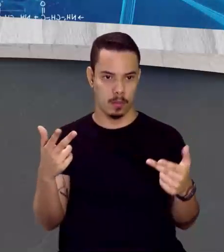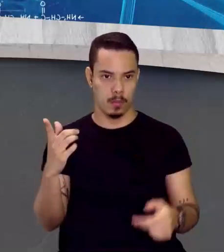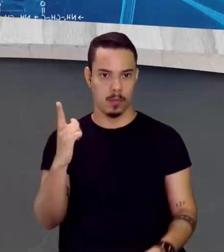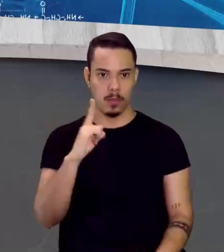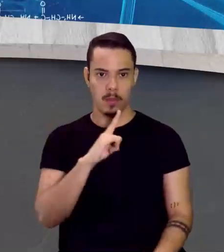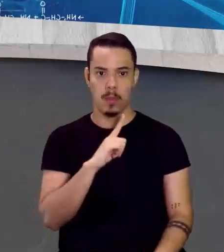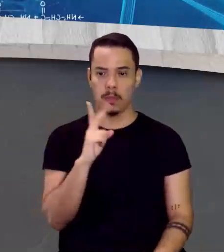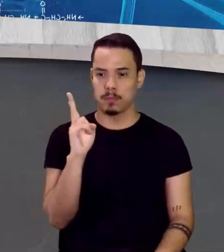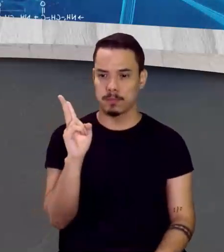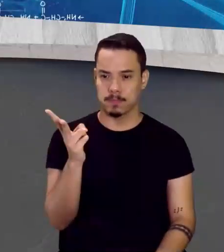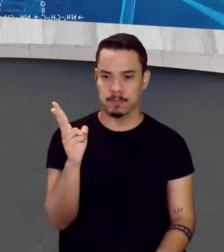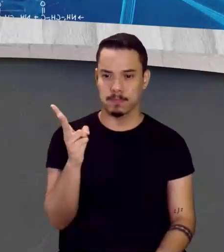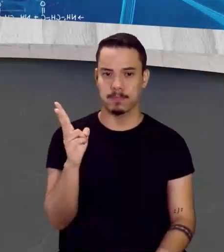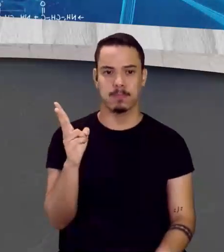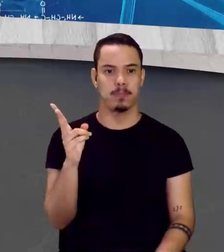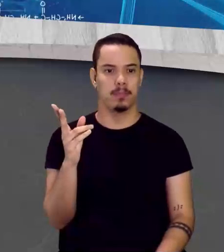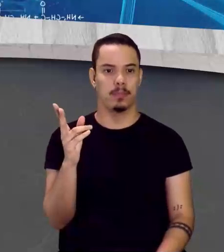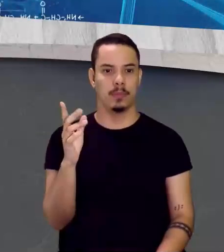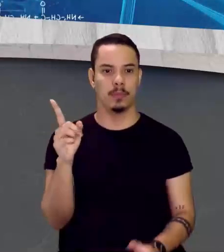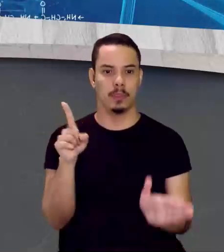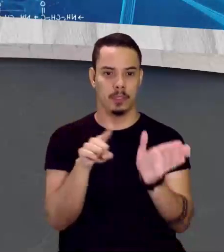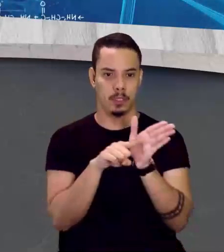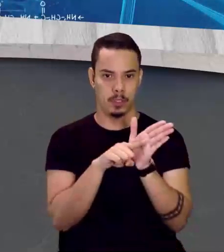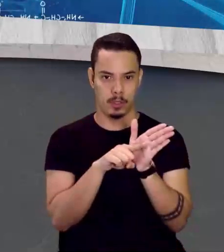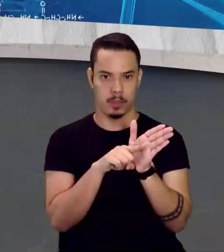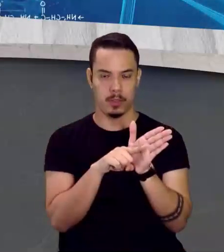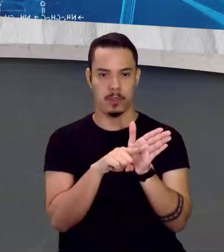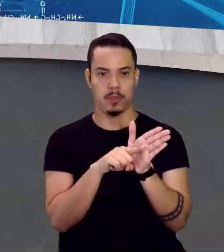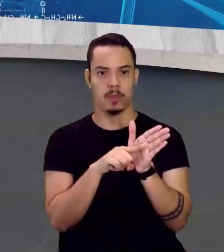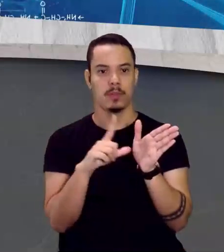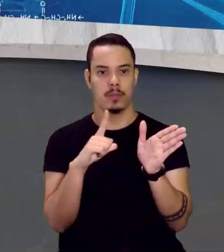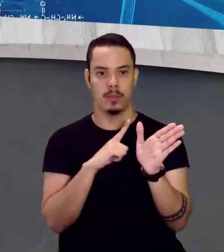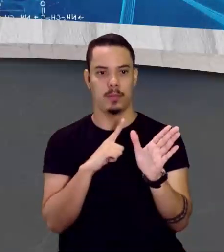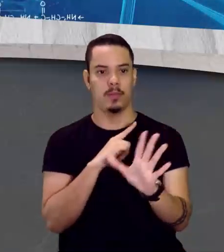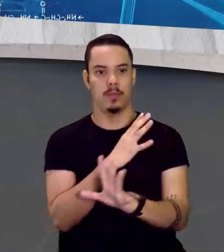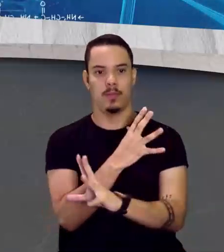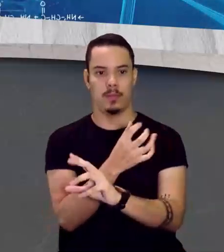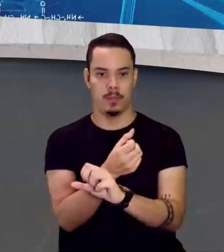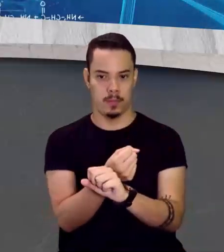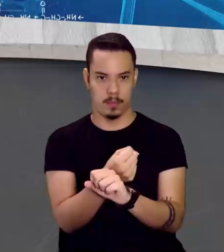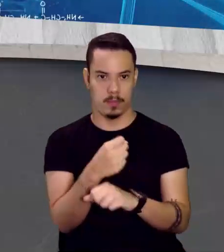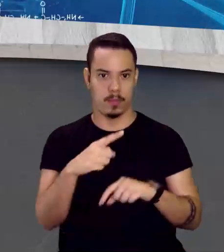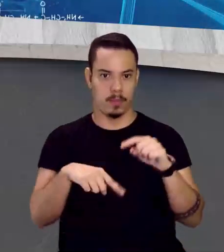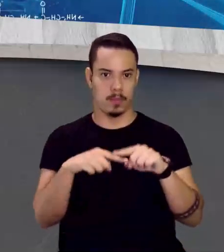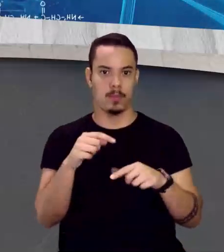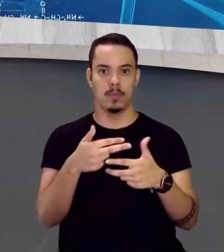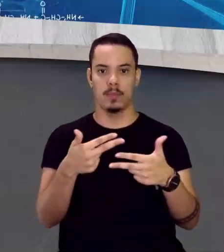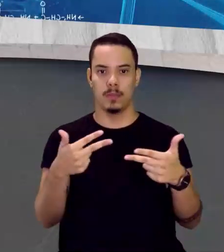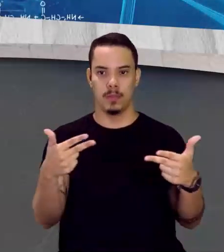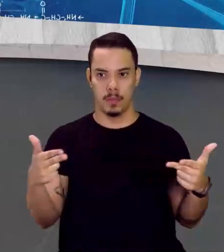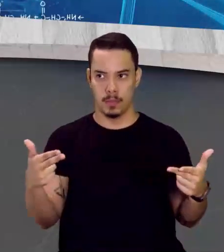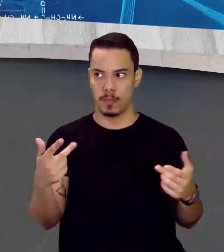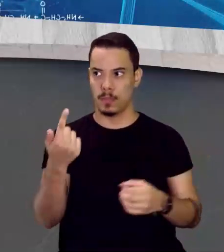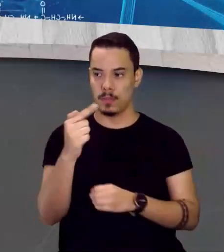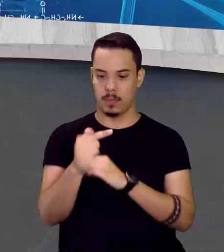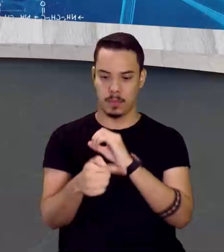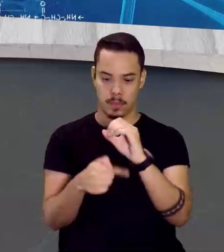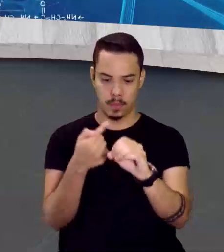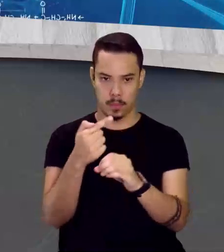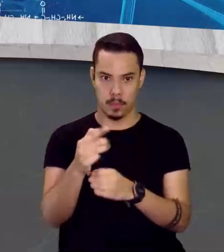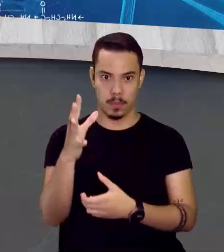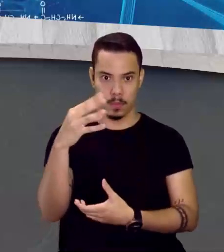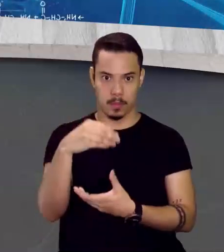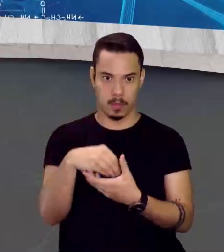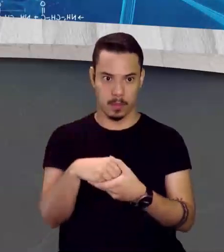a mesma carga negativa, ele gera repulsão nos elétrons do átomo ligante,